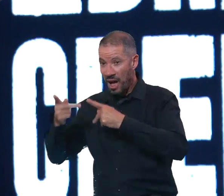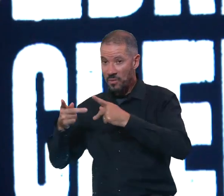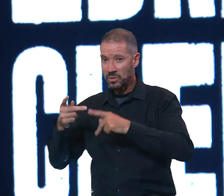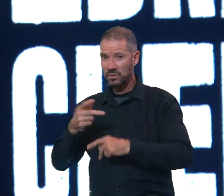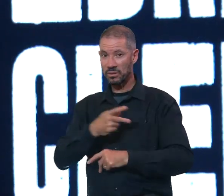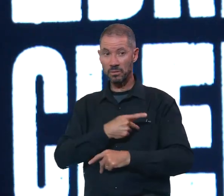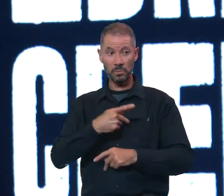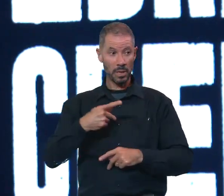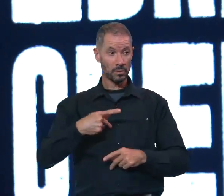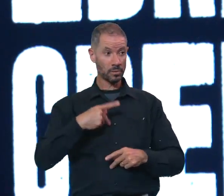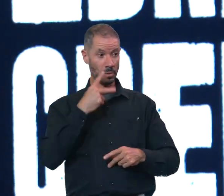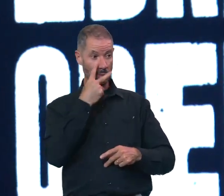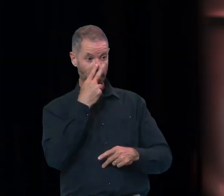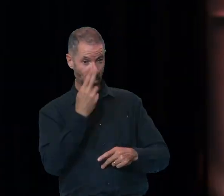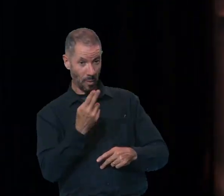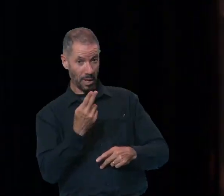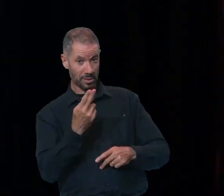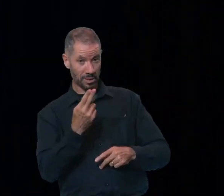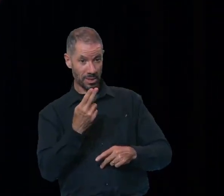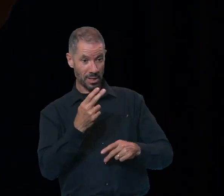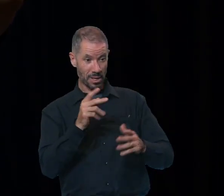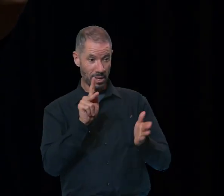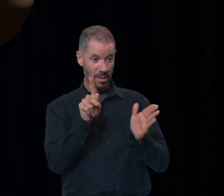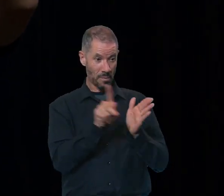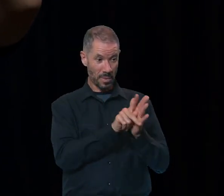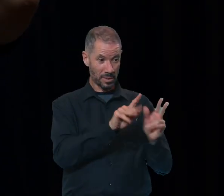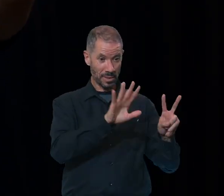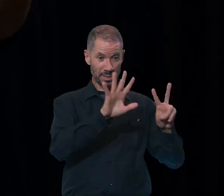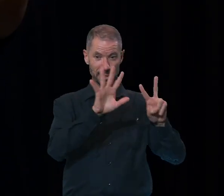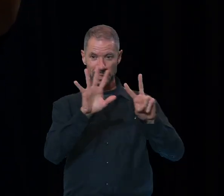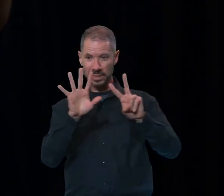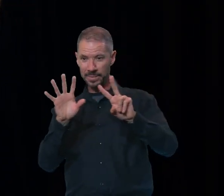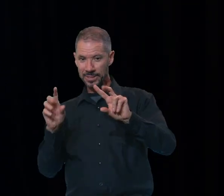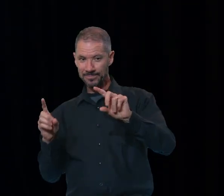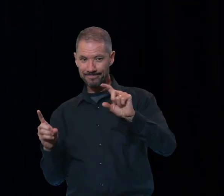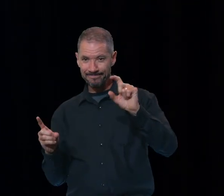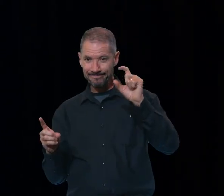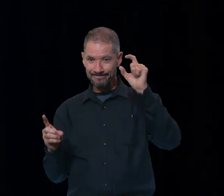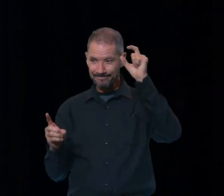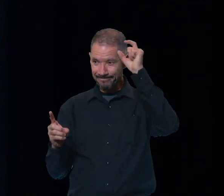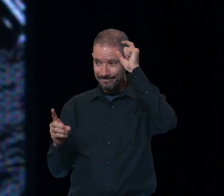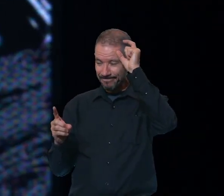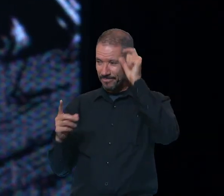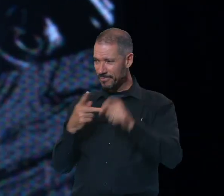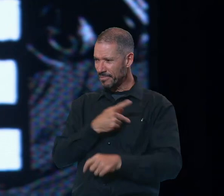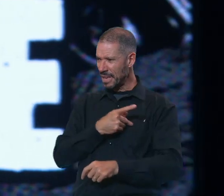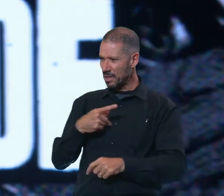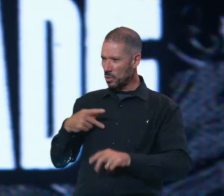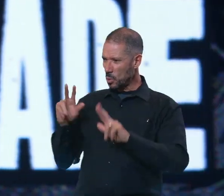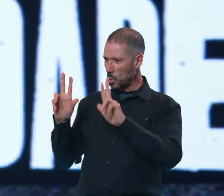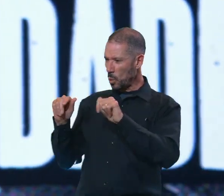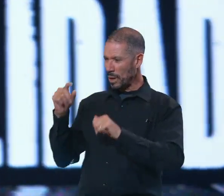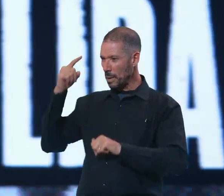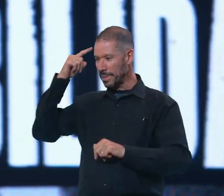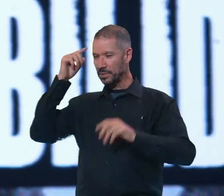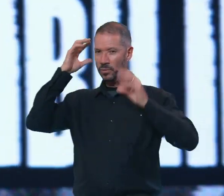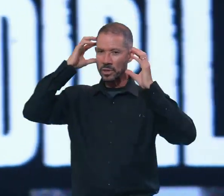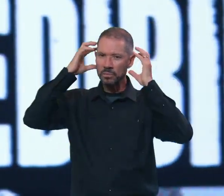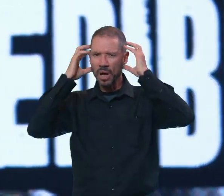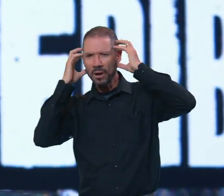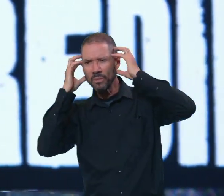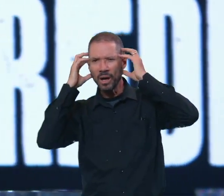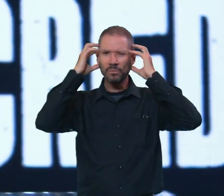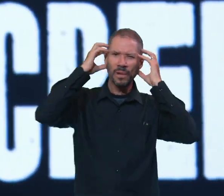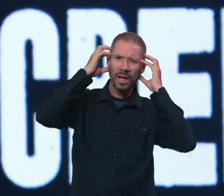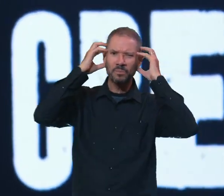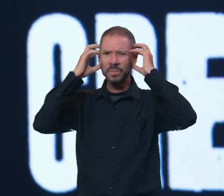pastor. Eu lembro que um cara na mesma semana, olha a coisa do inimigo, gente. Falou, pastor, você nunca pensou em ser radialista?